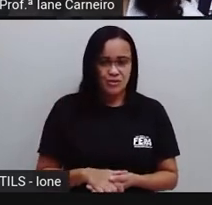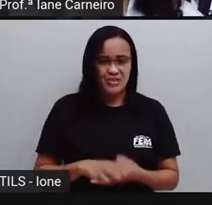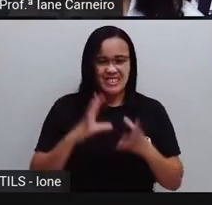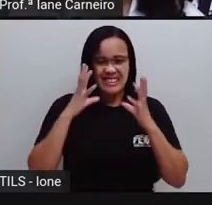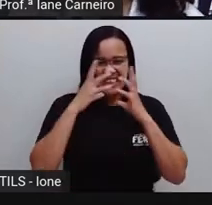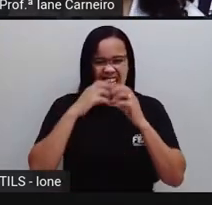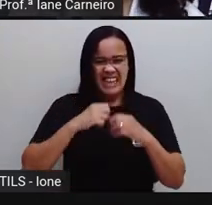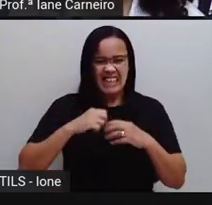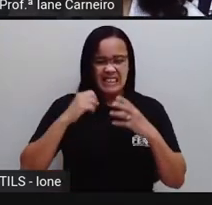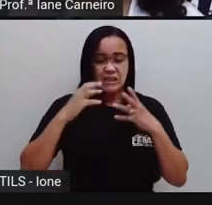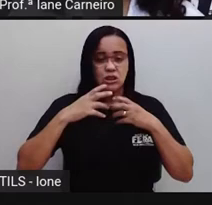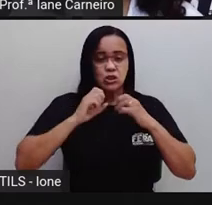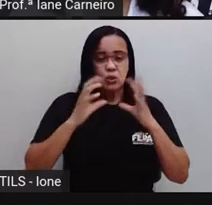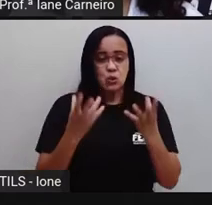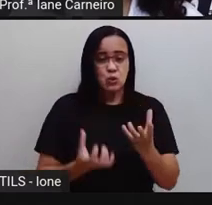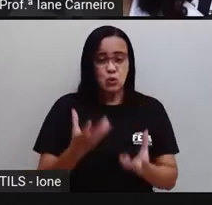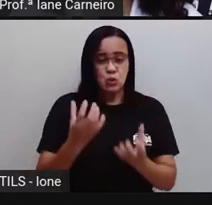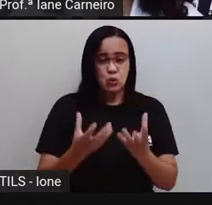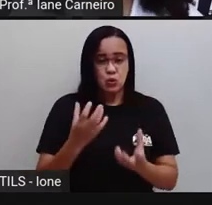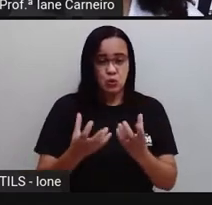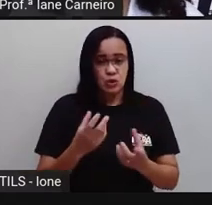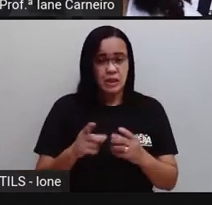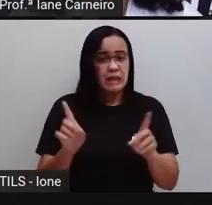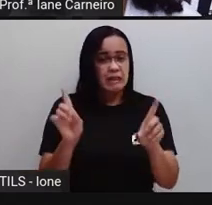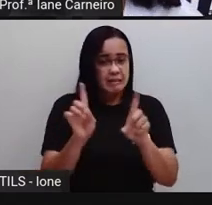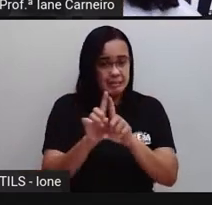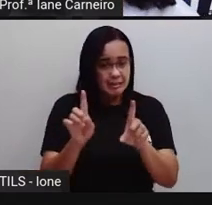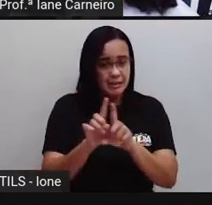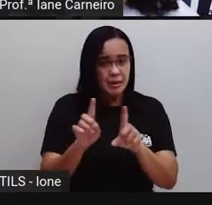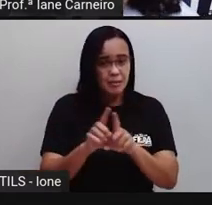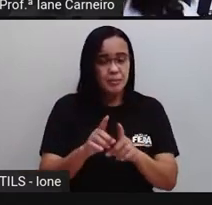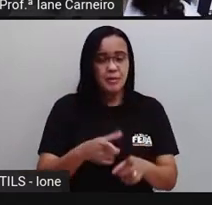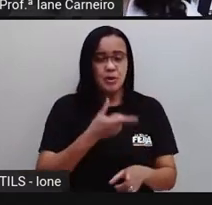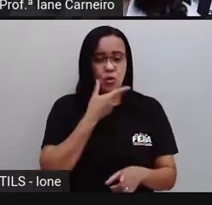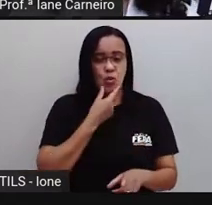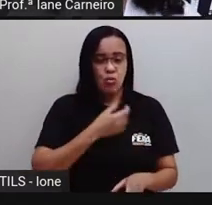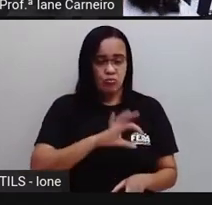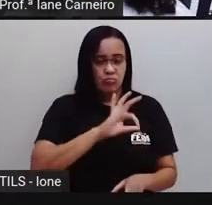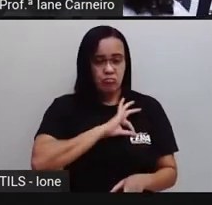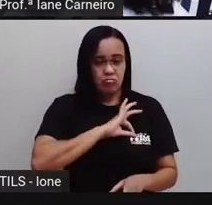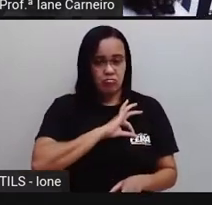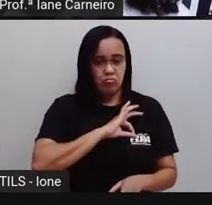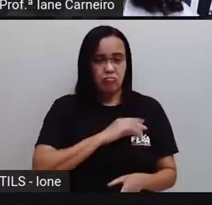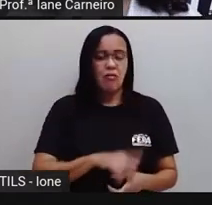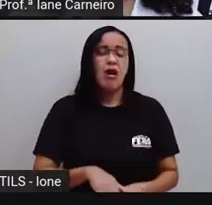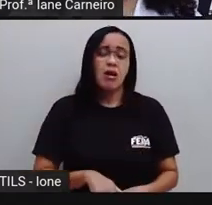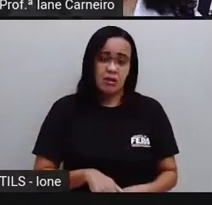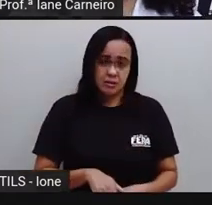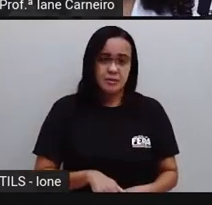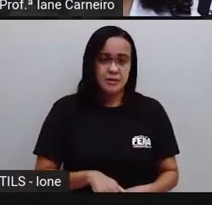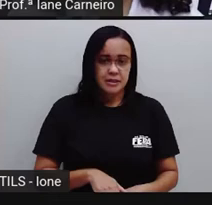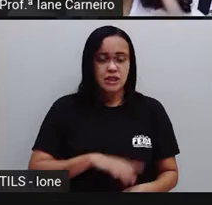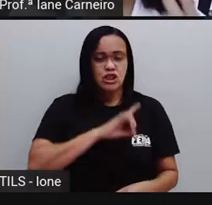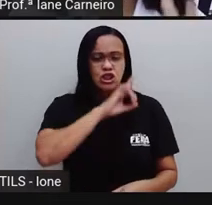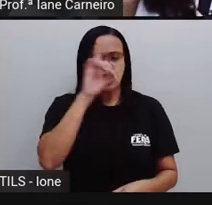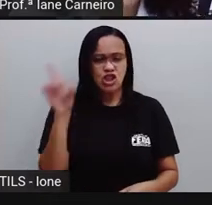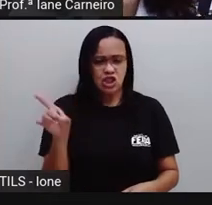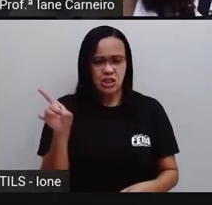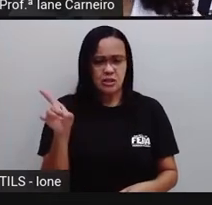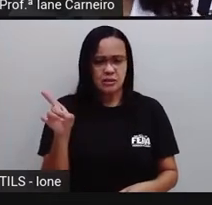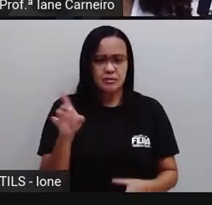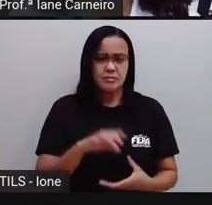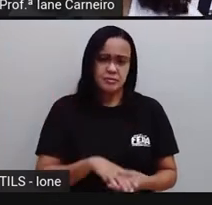e aí com a pro falou né tem crianças que trocam e se você colocar o tempo por exemplo vai ficar tia vai ficar